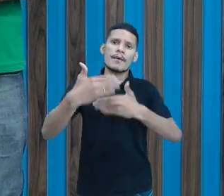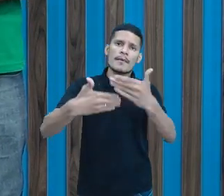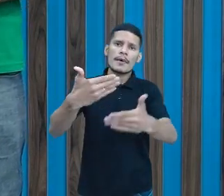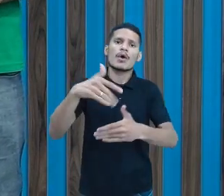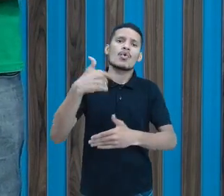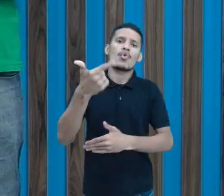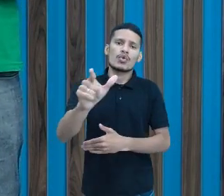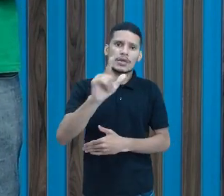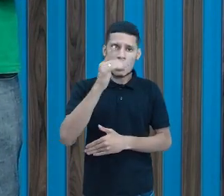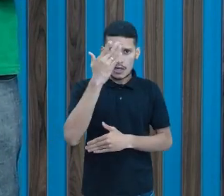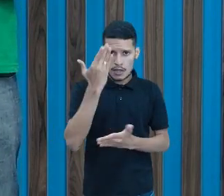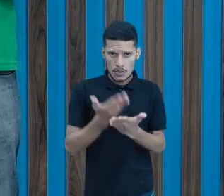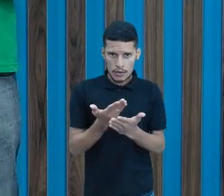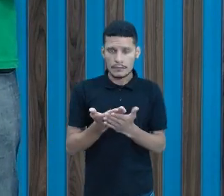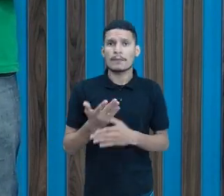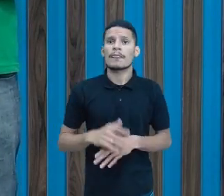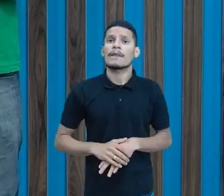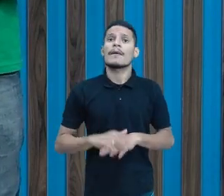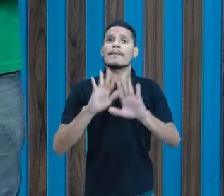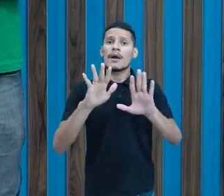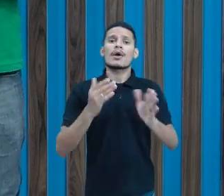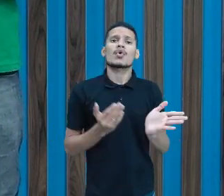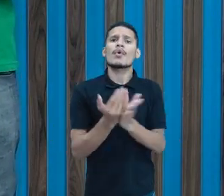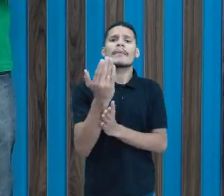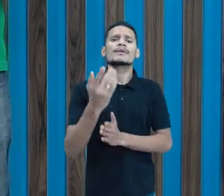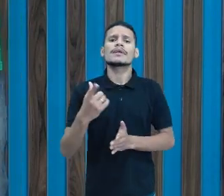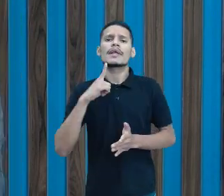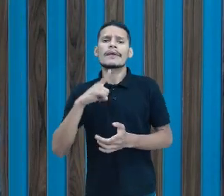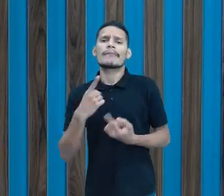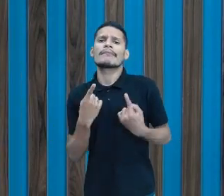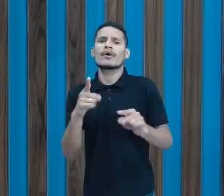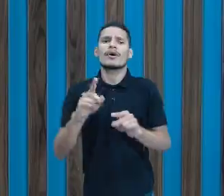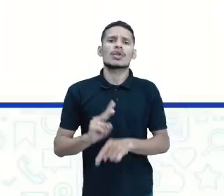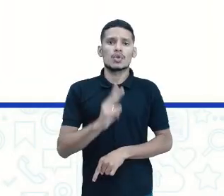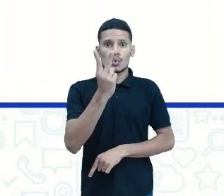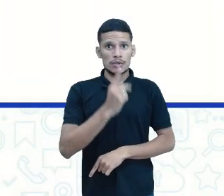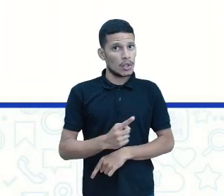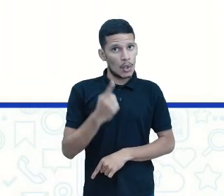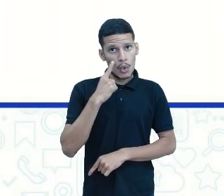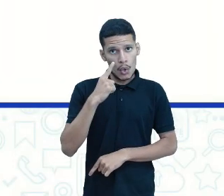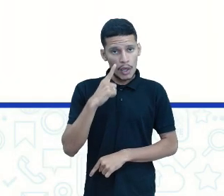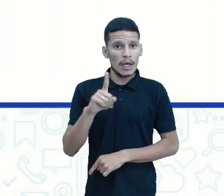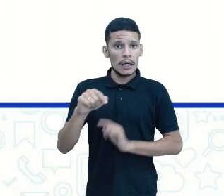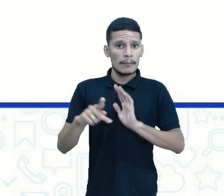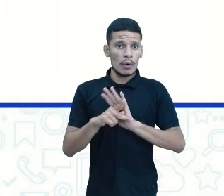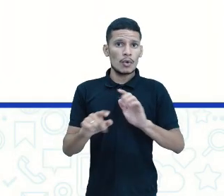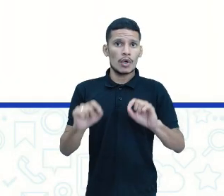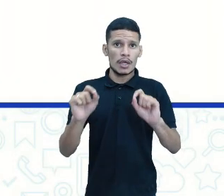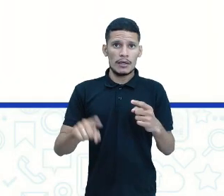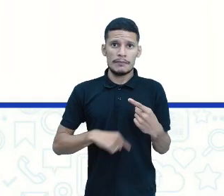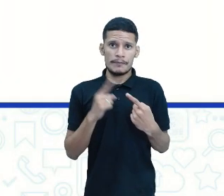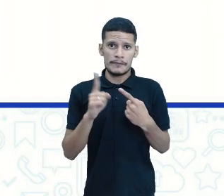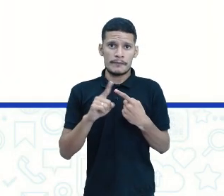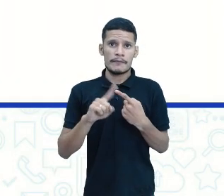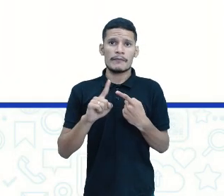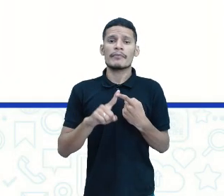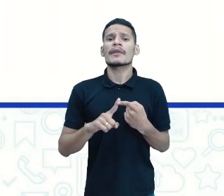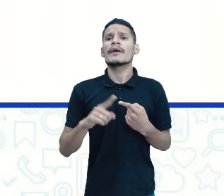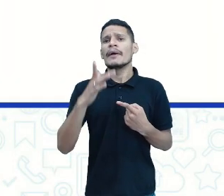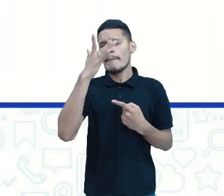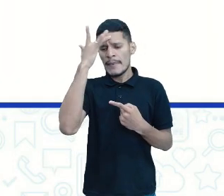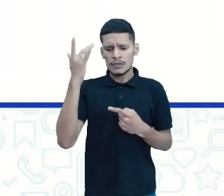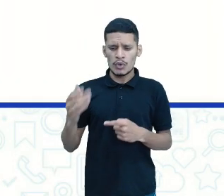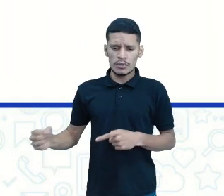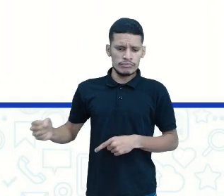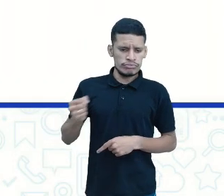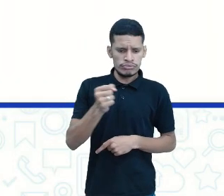tá certo? Mas enfim, então a gente começa já com duas provocações, que são essas aí, que a gente vai ver aí na tela. Primeiro, ó, as pessoas